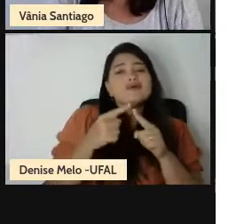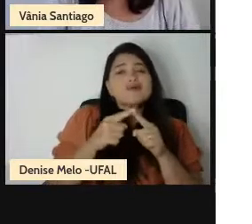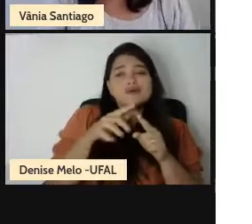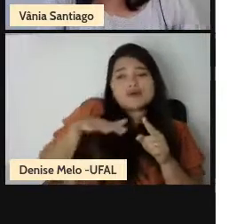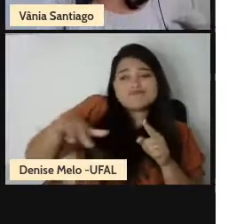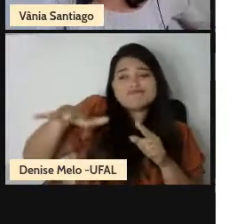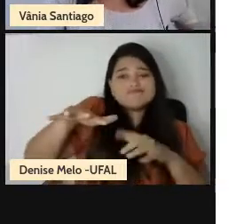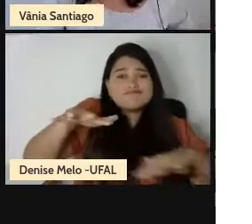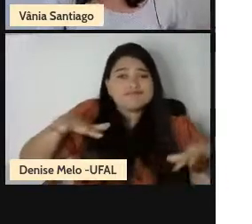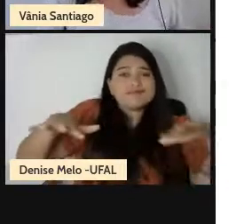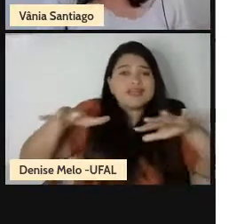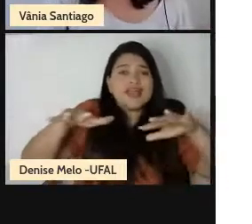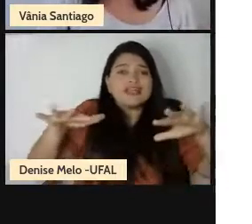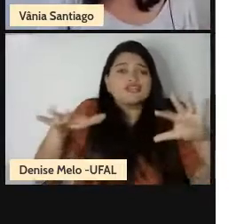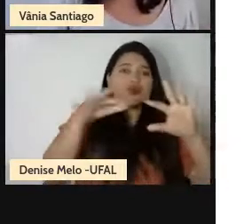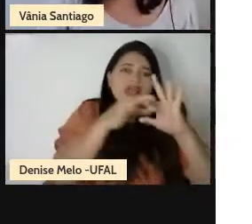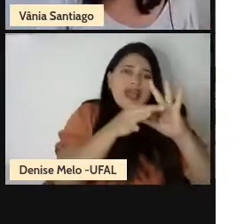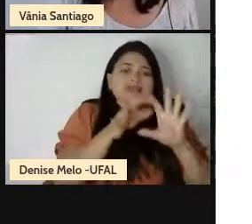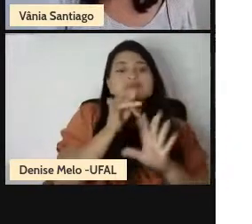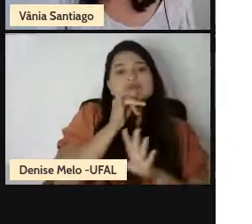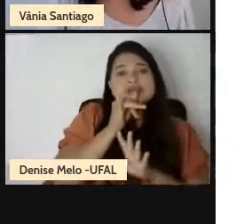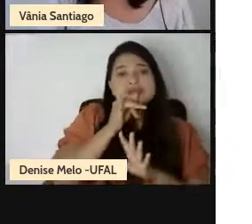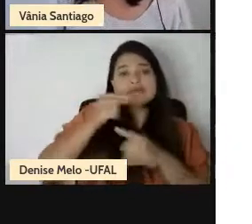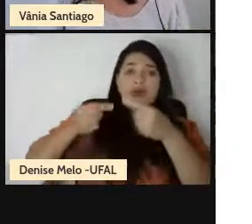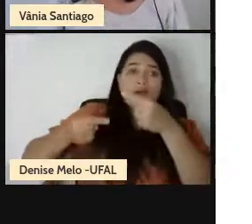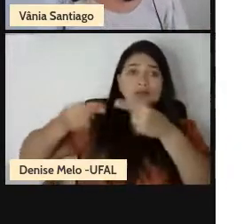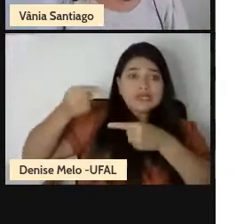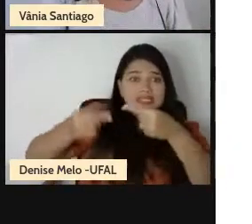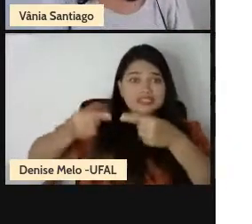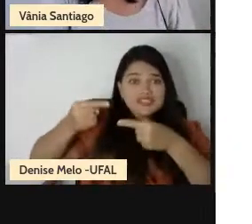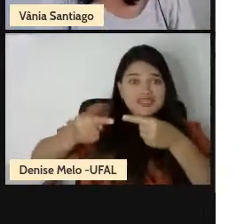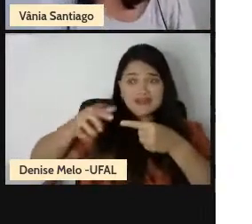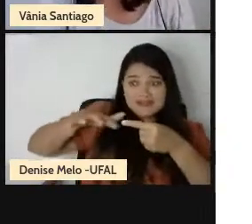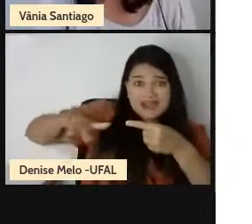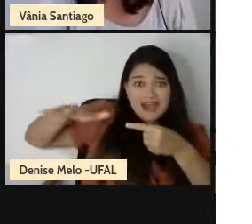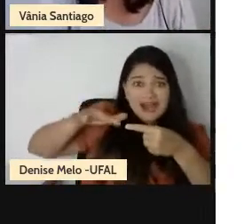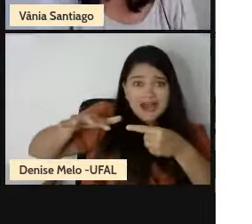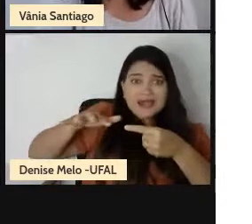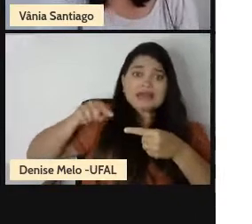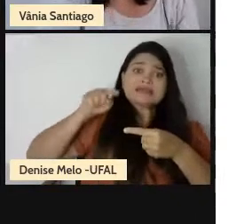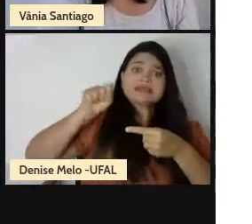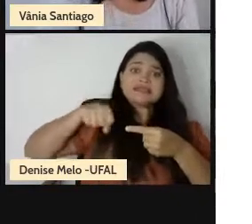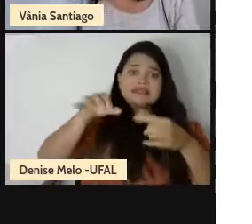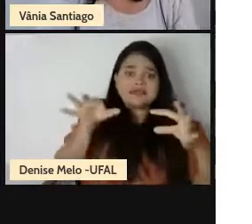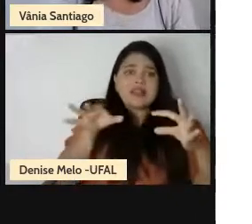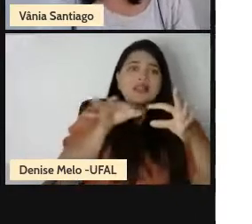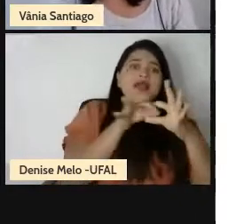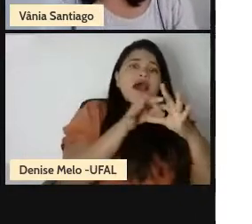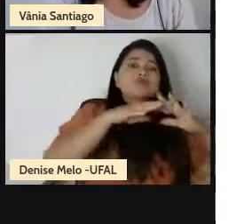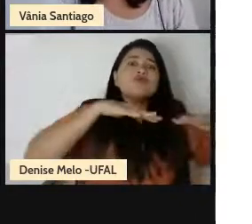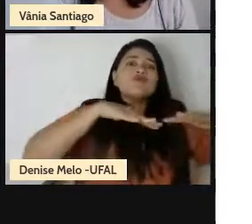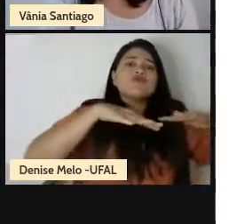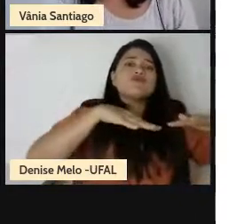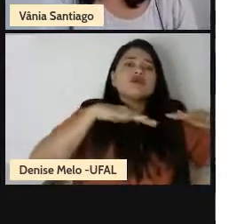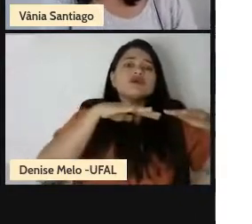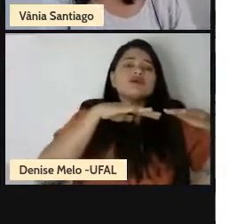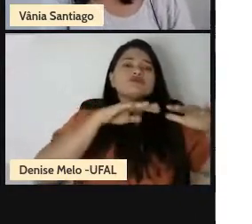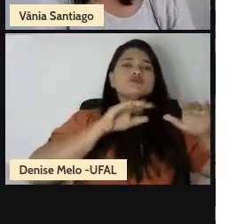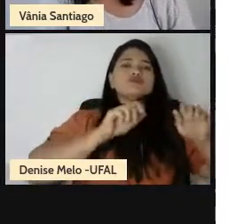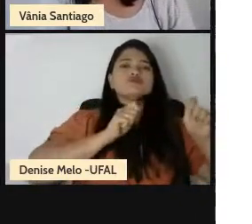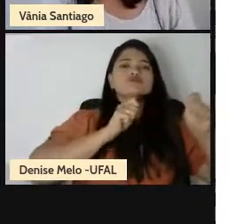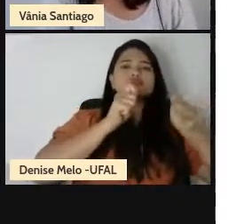interligadas. Então, a esfera política ela está interligada com a esfera dos movimentos sociais. A